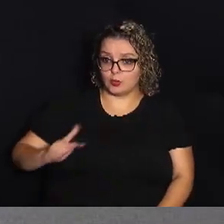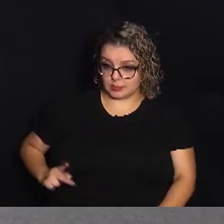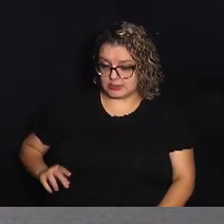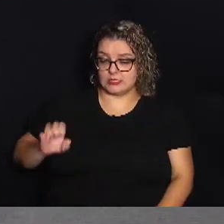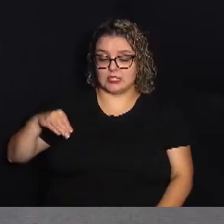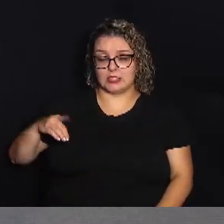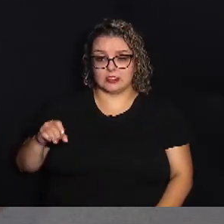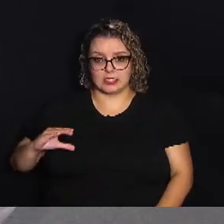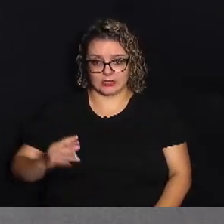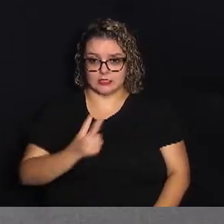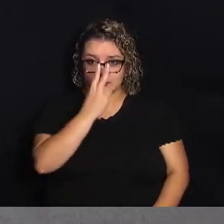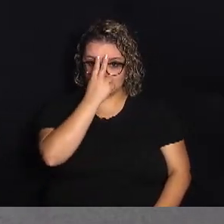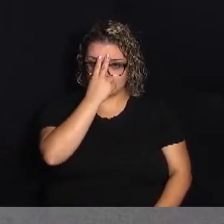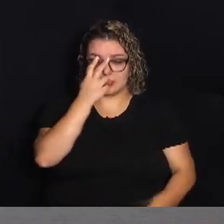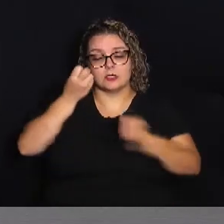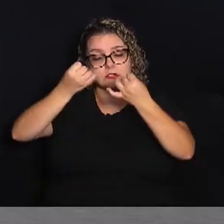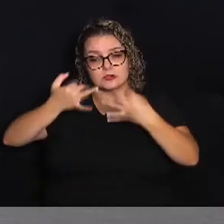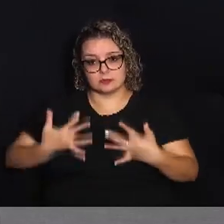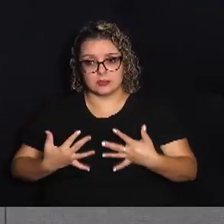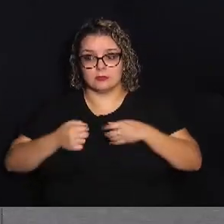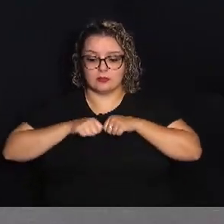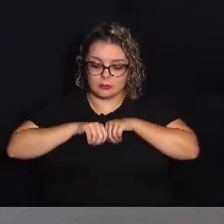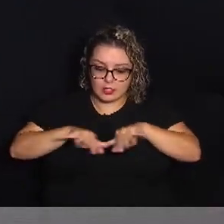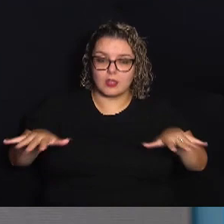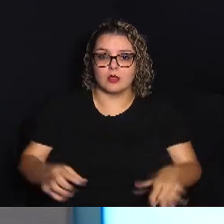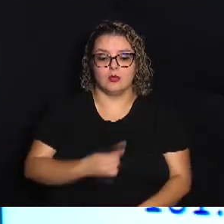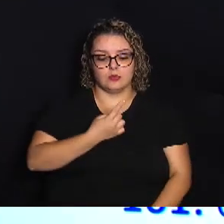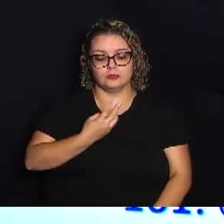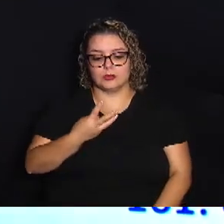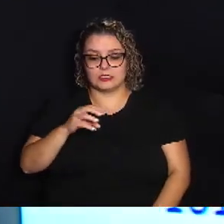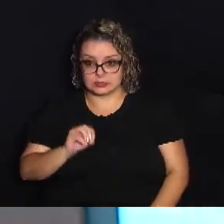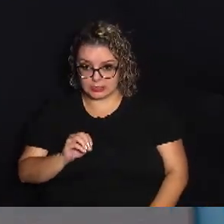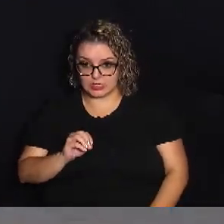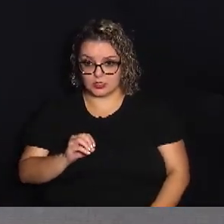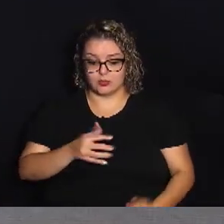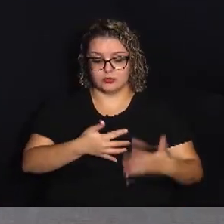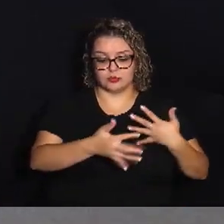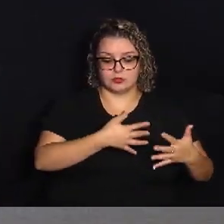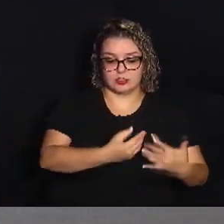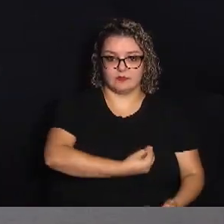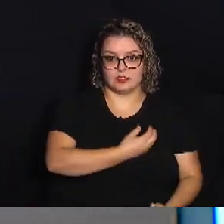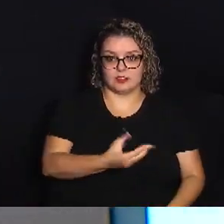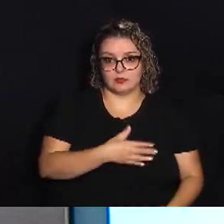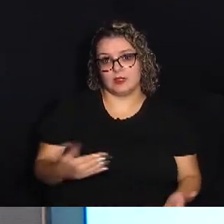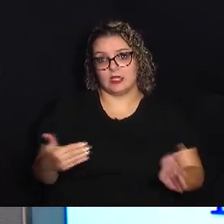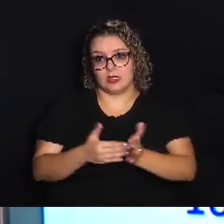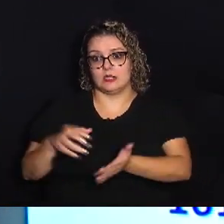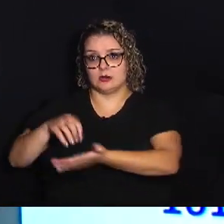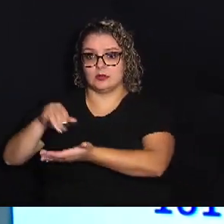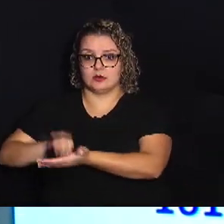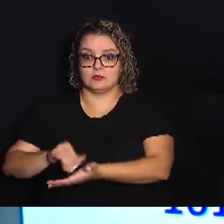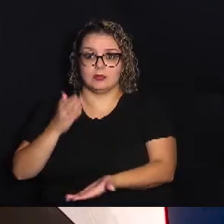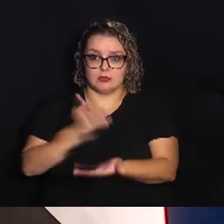da indec Vinícius rivete explica que com ampliação a linha 130 que liga o terminal vida nova ao centro vai